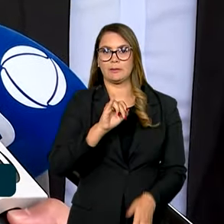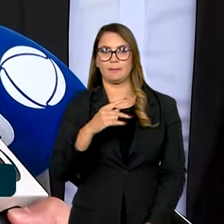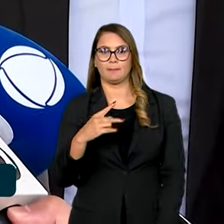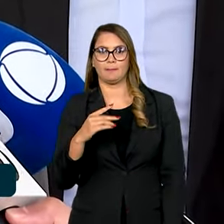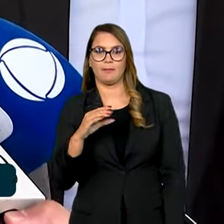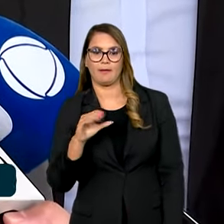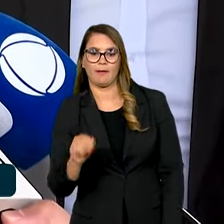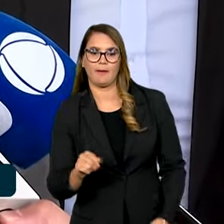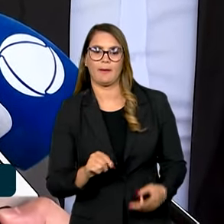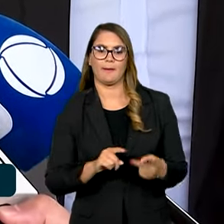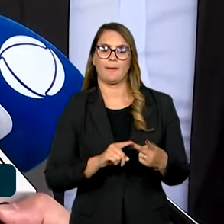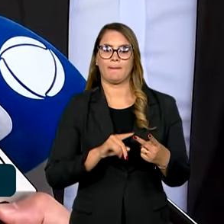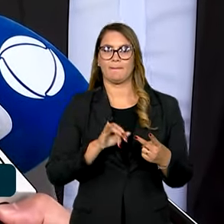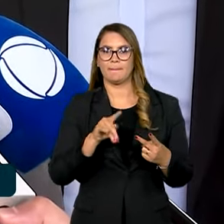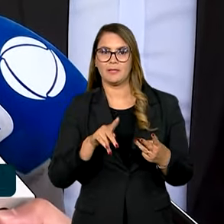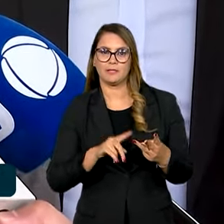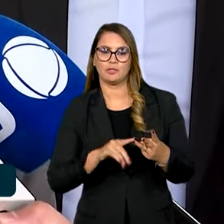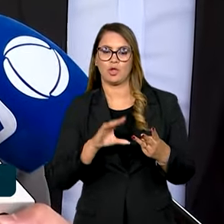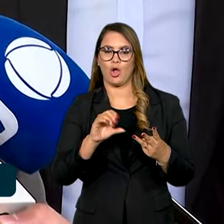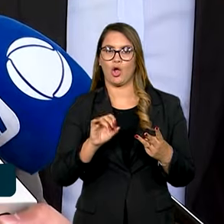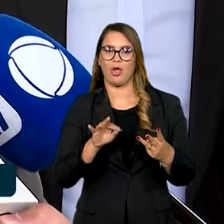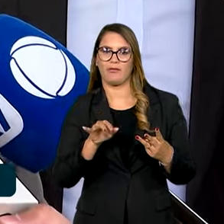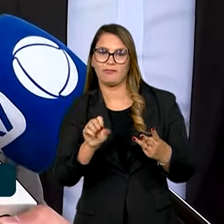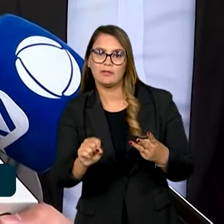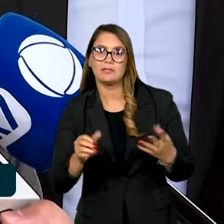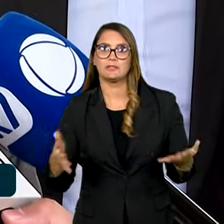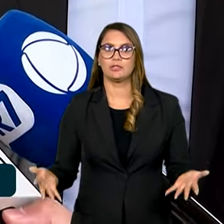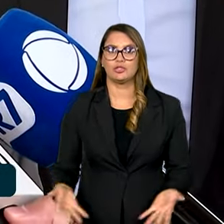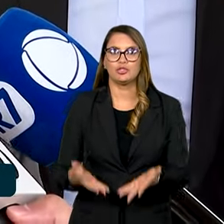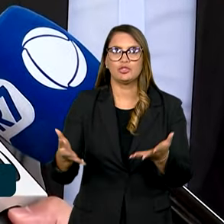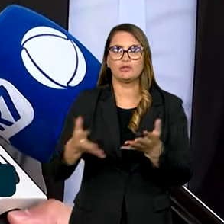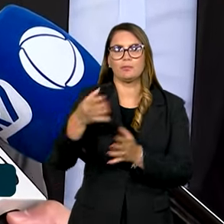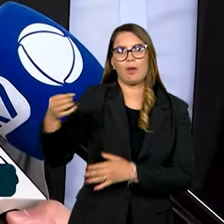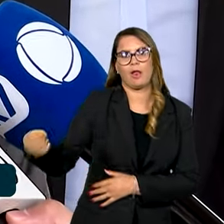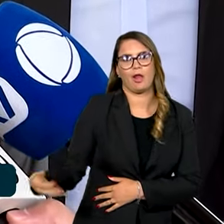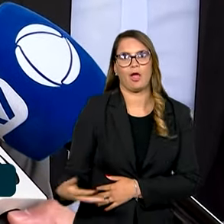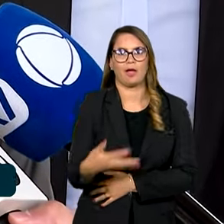PIS, COFINS, para estimular inovação,